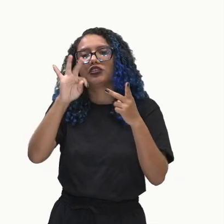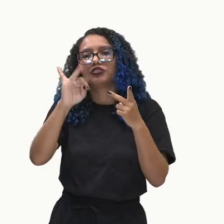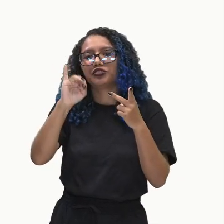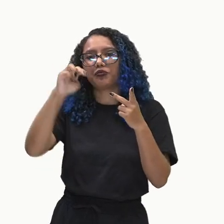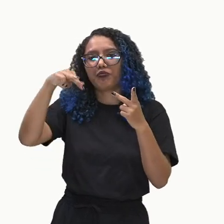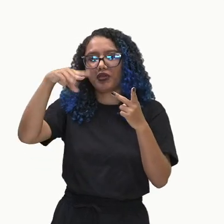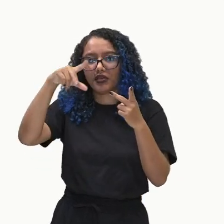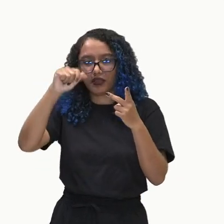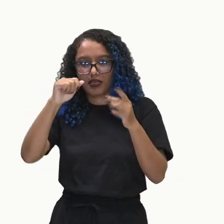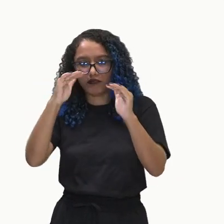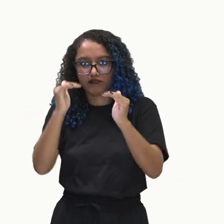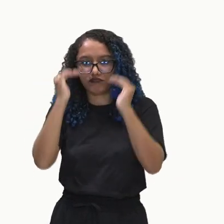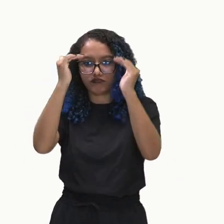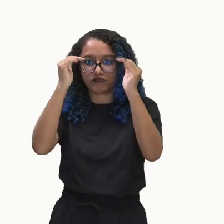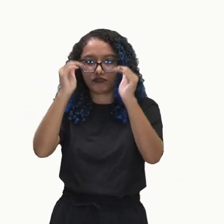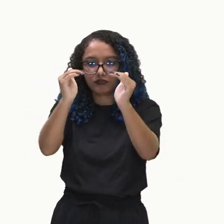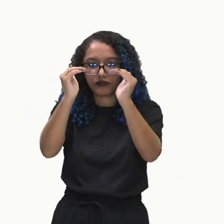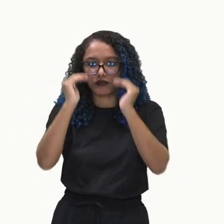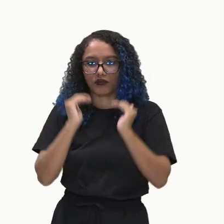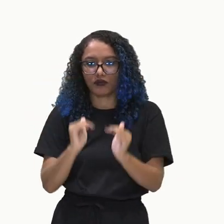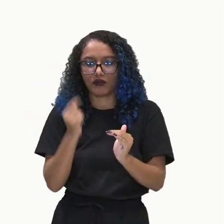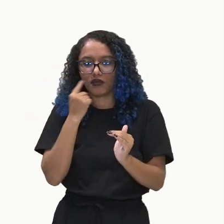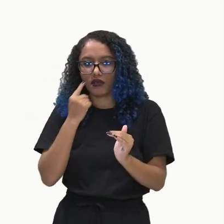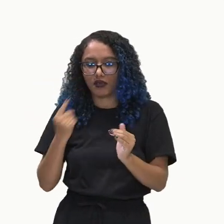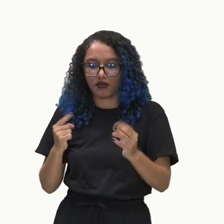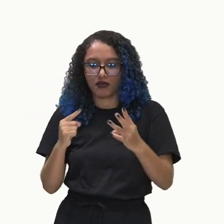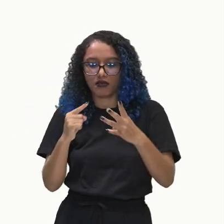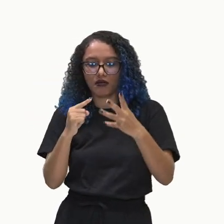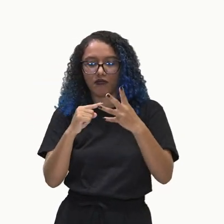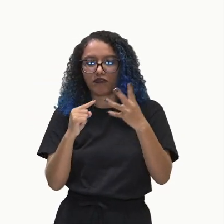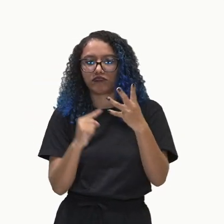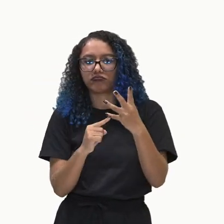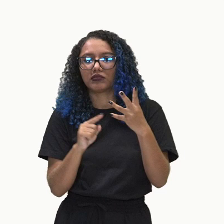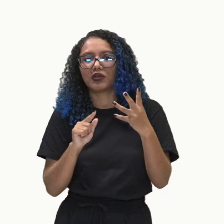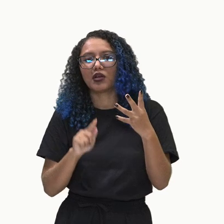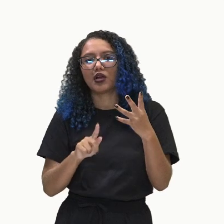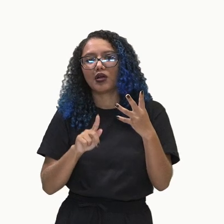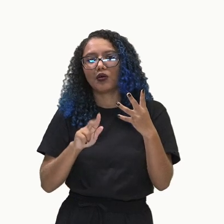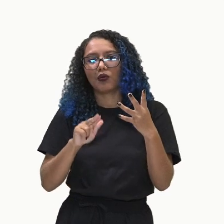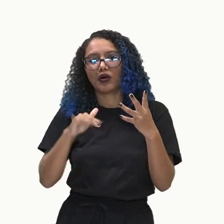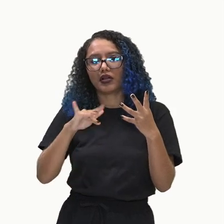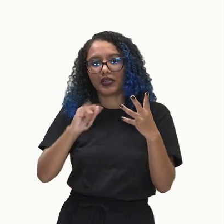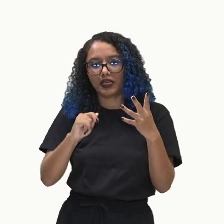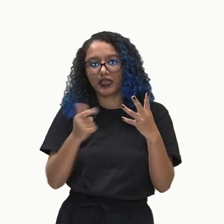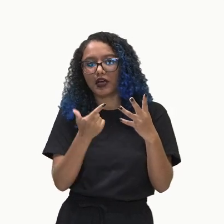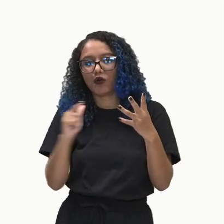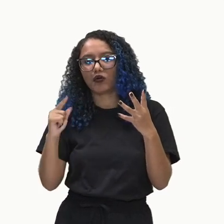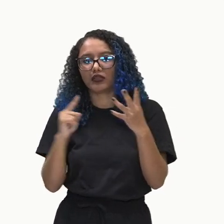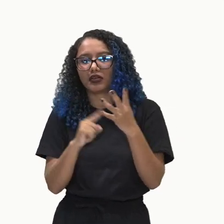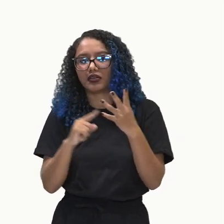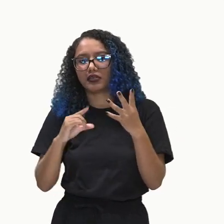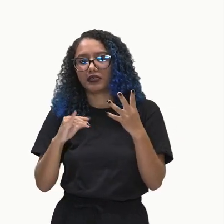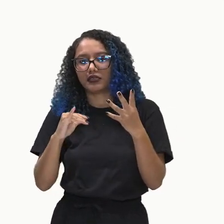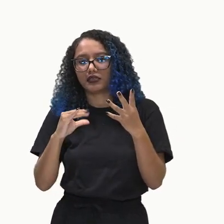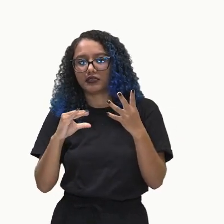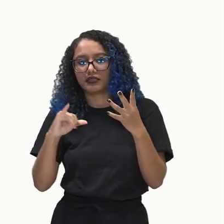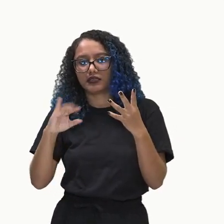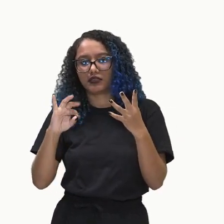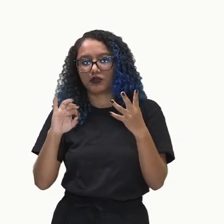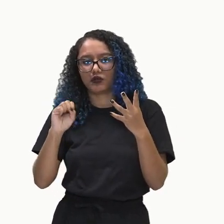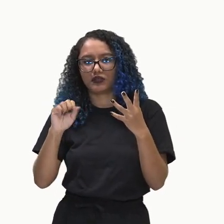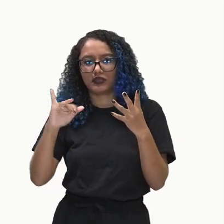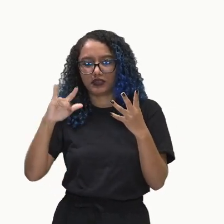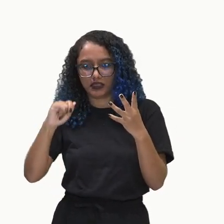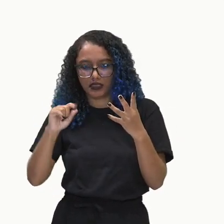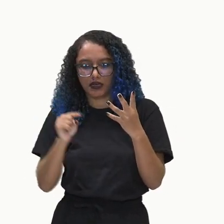uma base nitrogenada com base na estrutura da guanina ligada à citosina. Não são